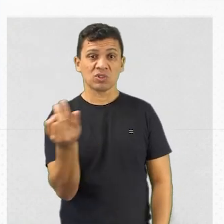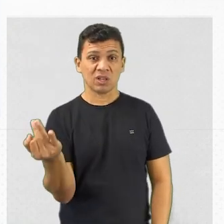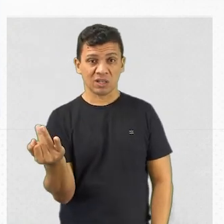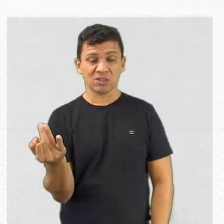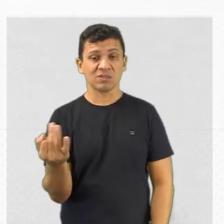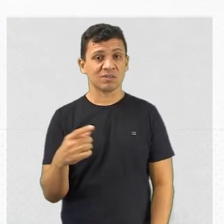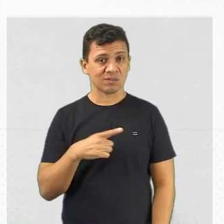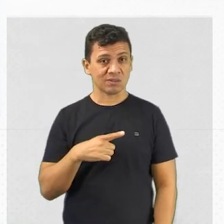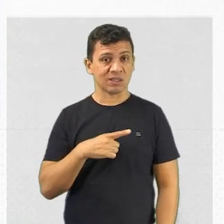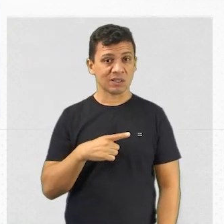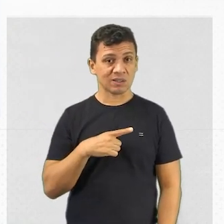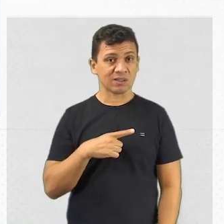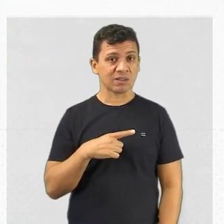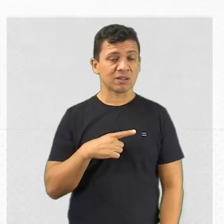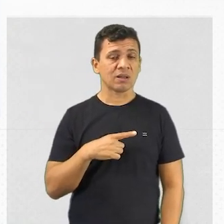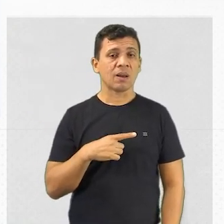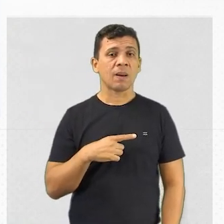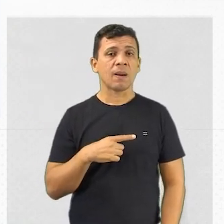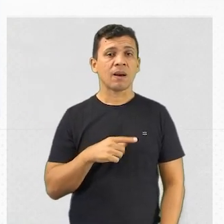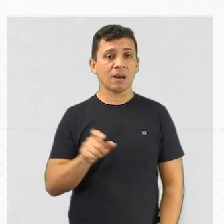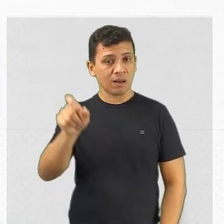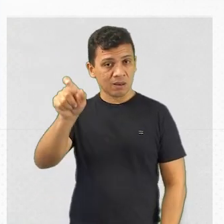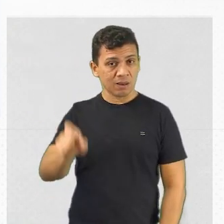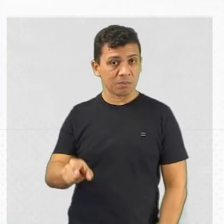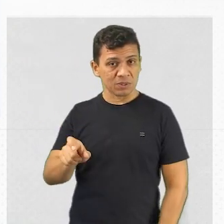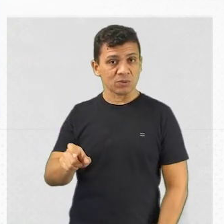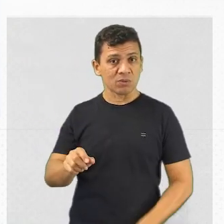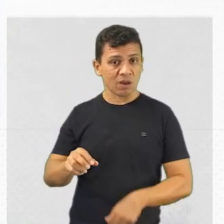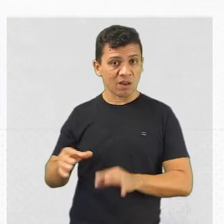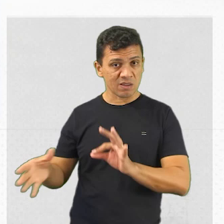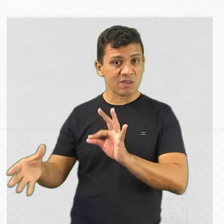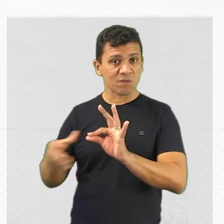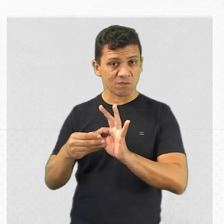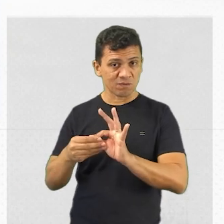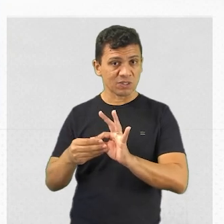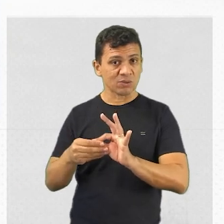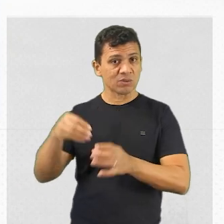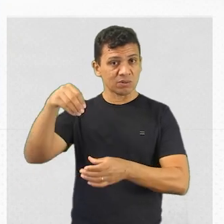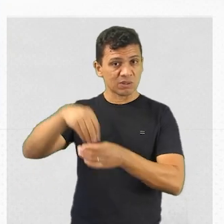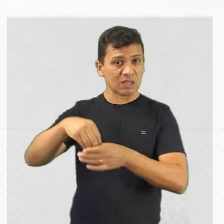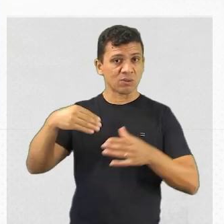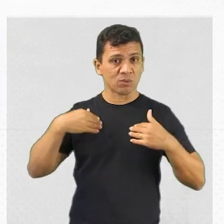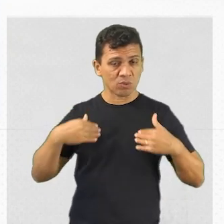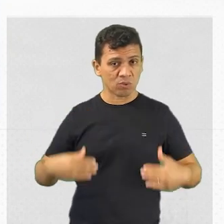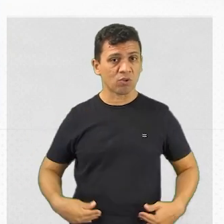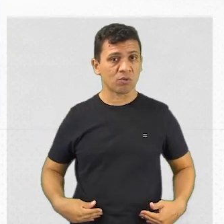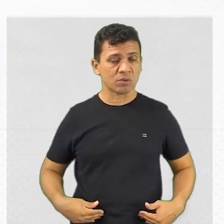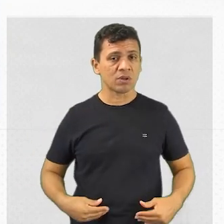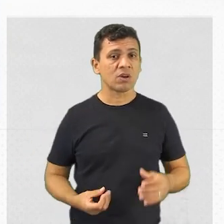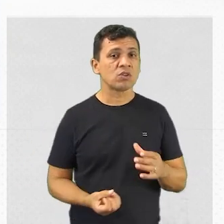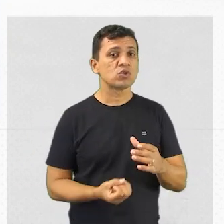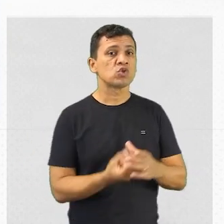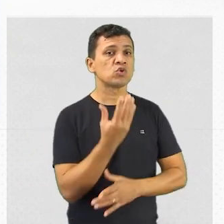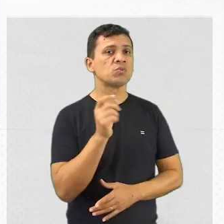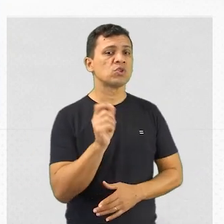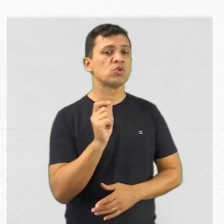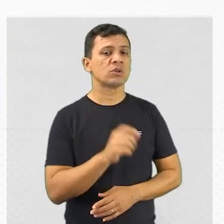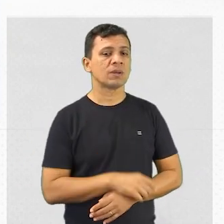alta concentração, a pessoa que tem esse vírus ativo no seu corpo, ela pode ter sim a síndrome